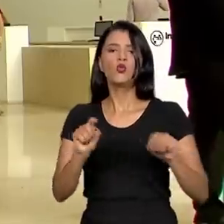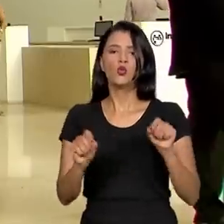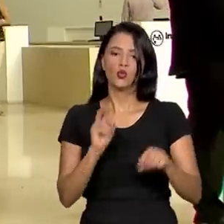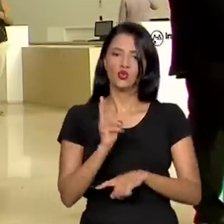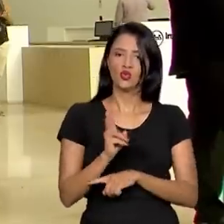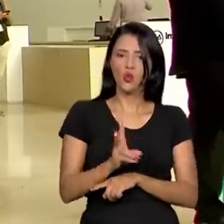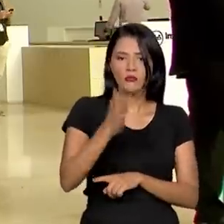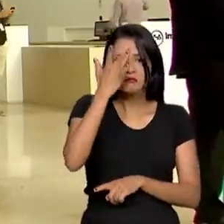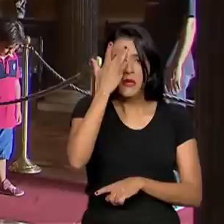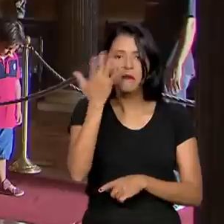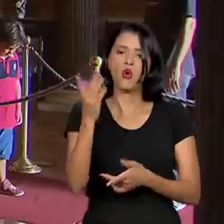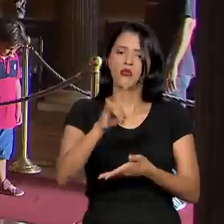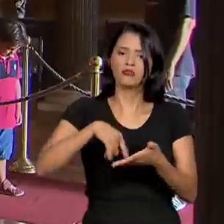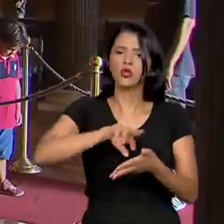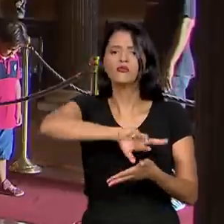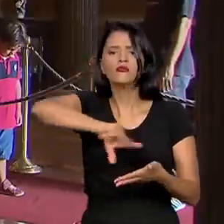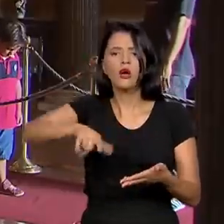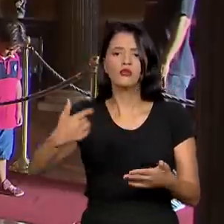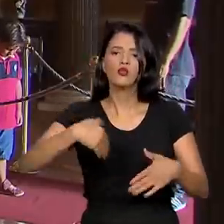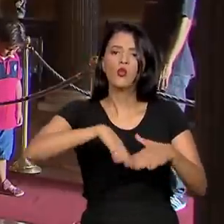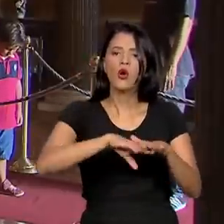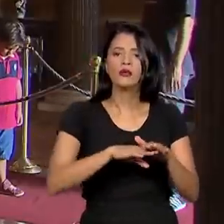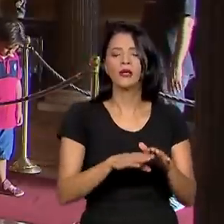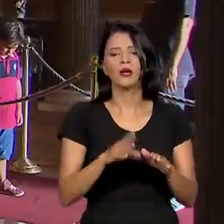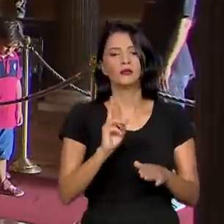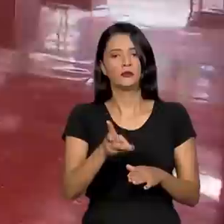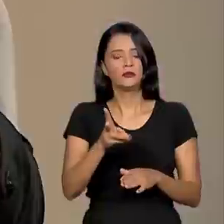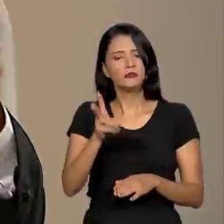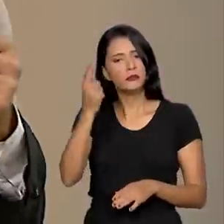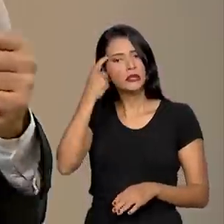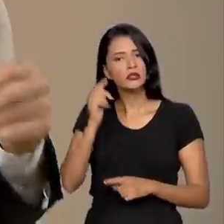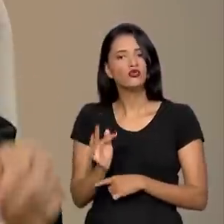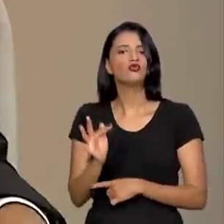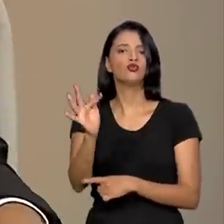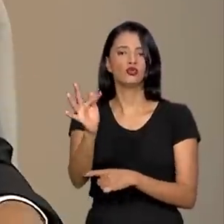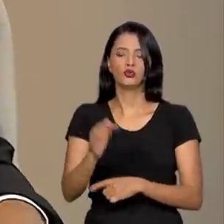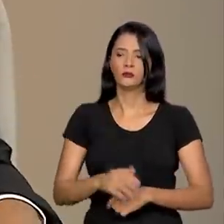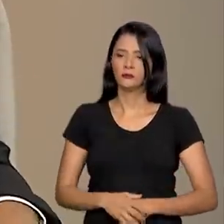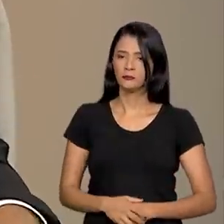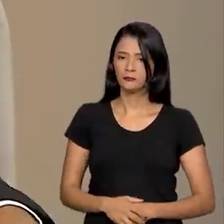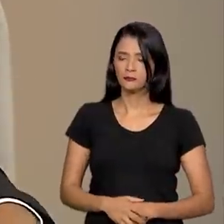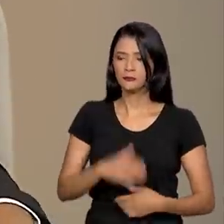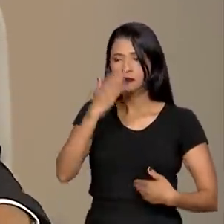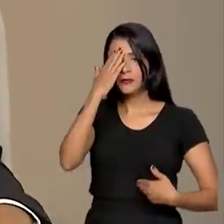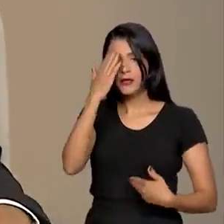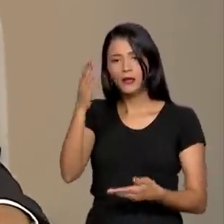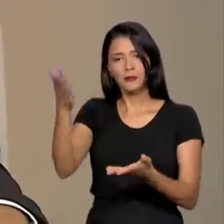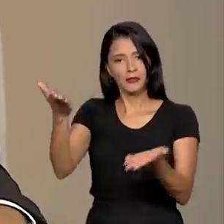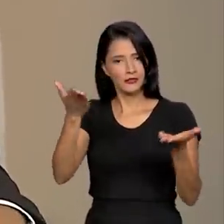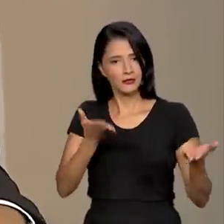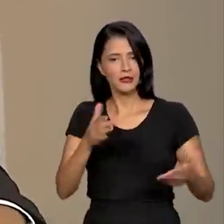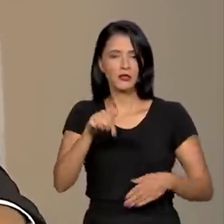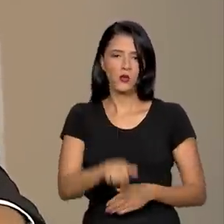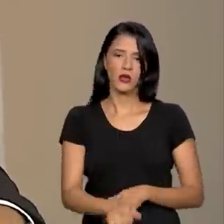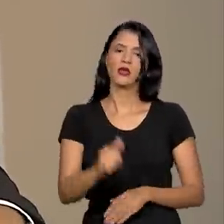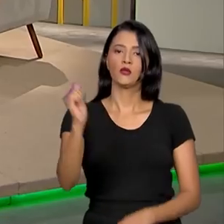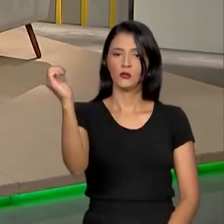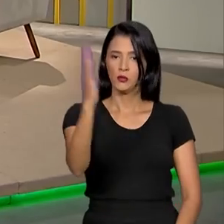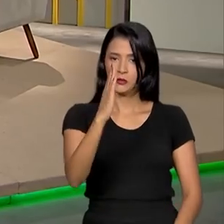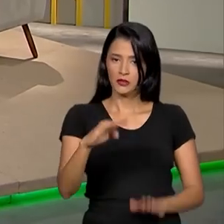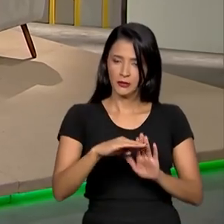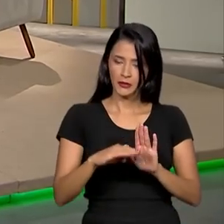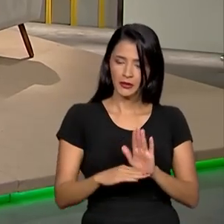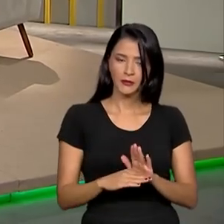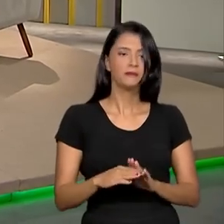e identidades nacionais de olho no futuro. Obrigado pela participação aqui no Brasil em Pauta, presidente. Para